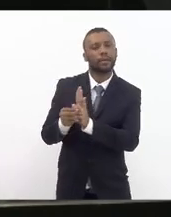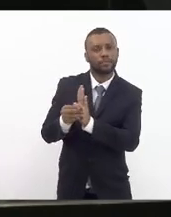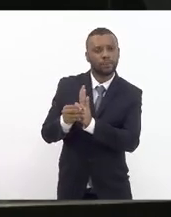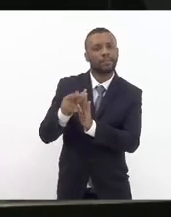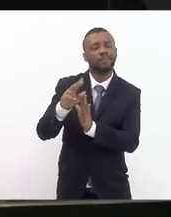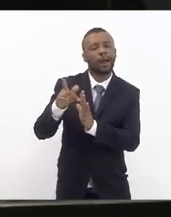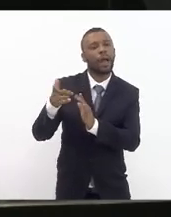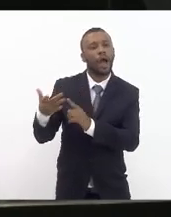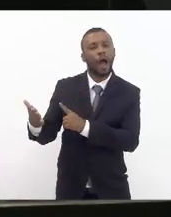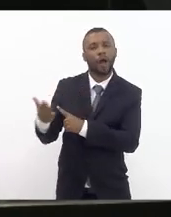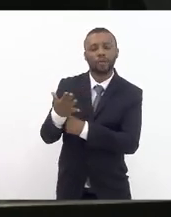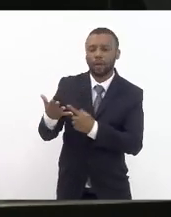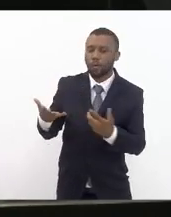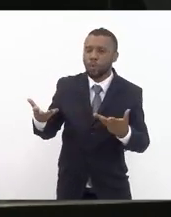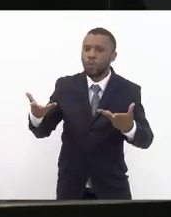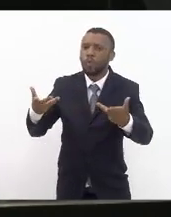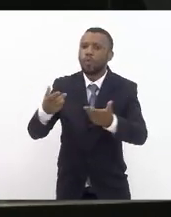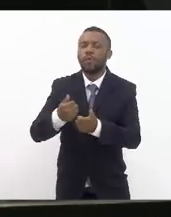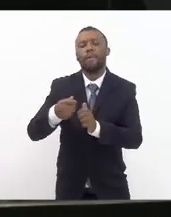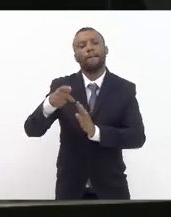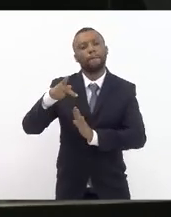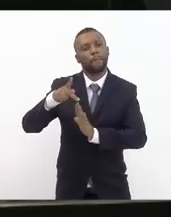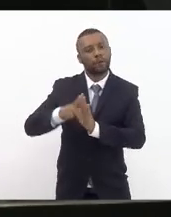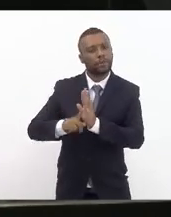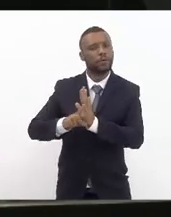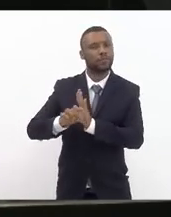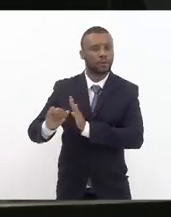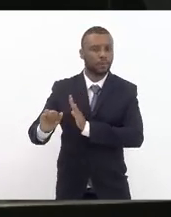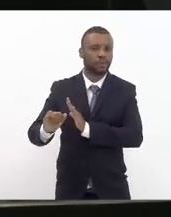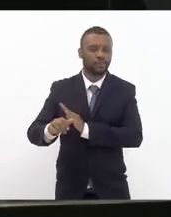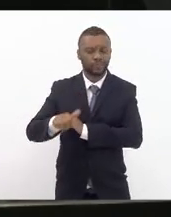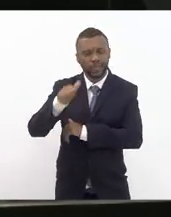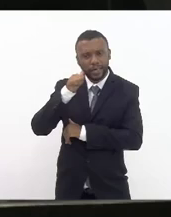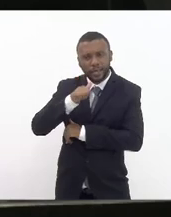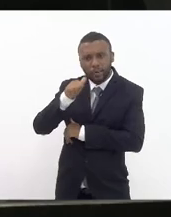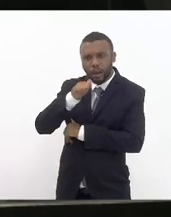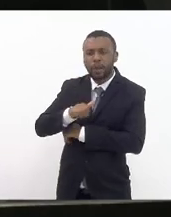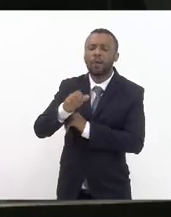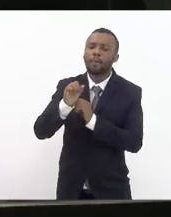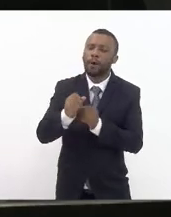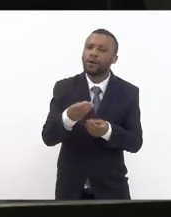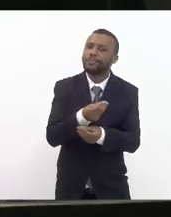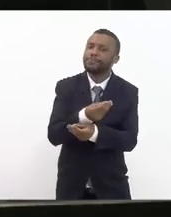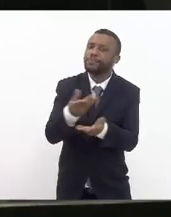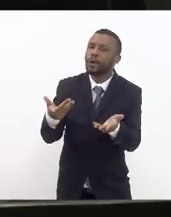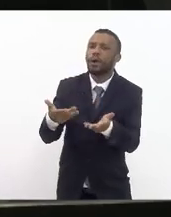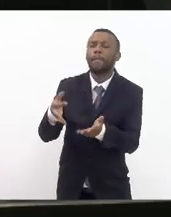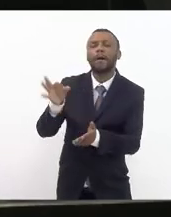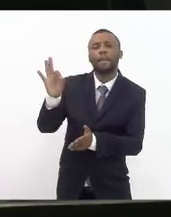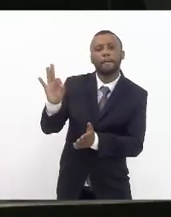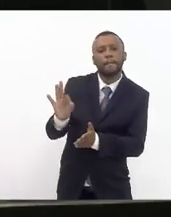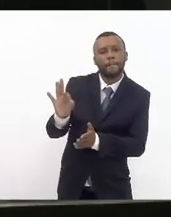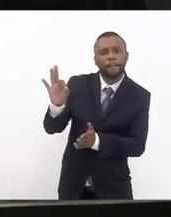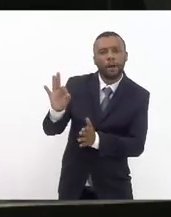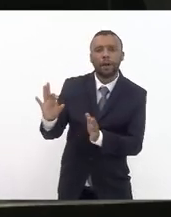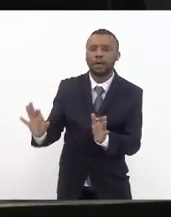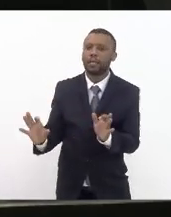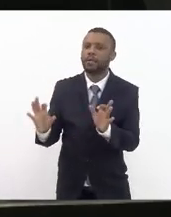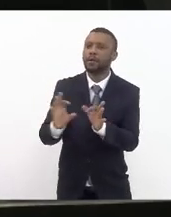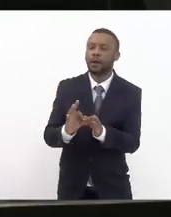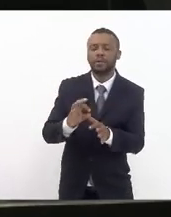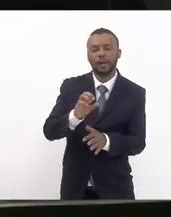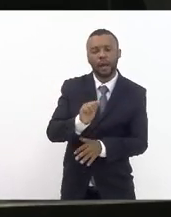enriquecerão muito mais o projeto, que essas mulheres possam receber uma linha de crédito através da AGRIO e